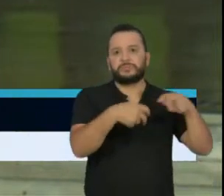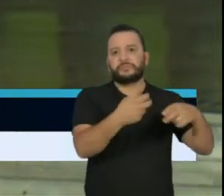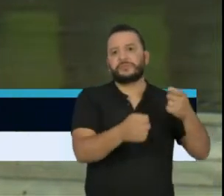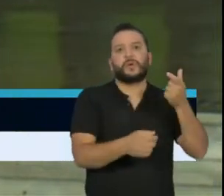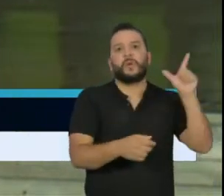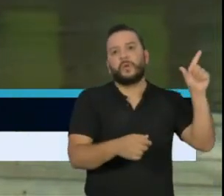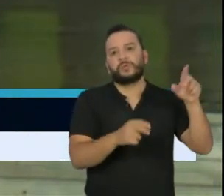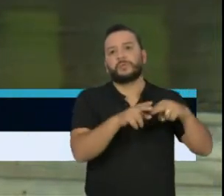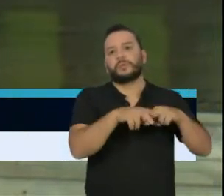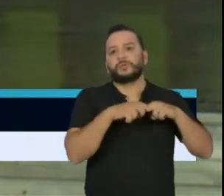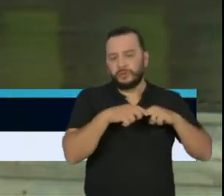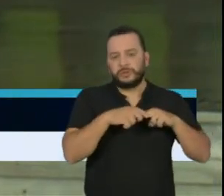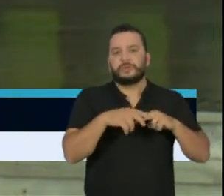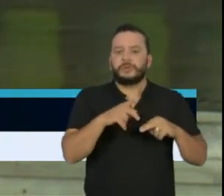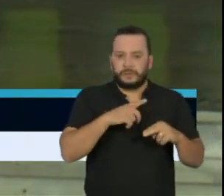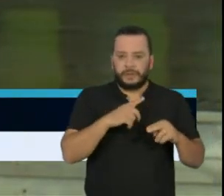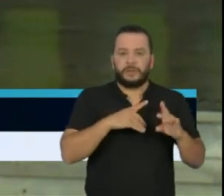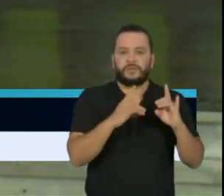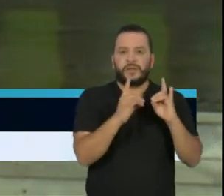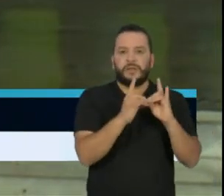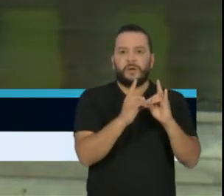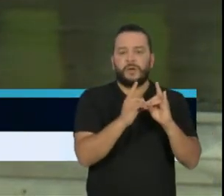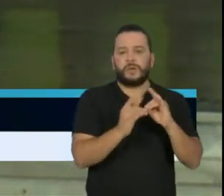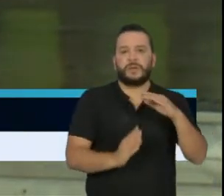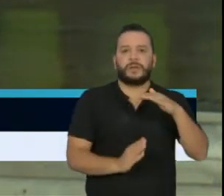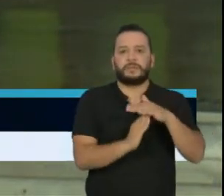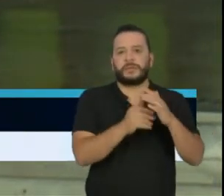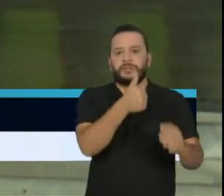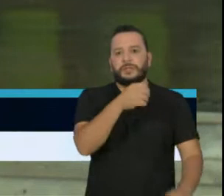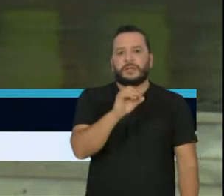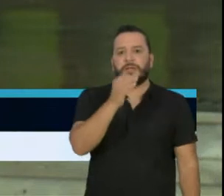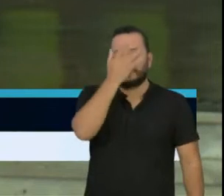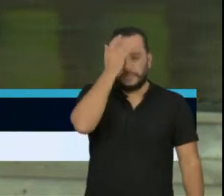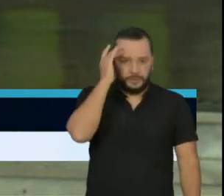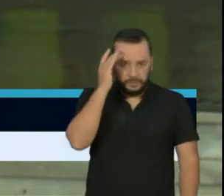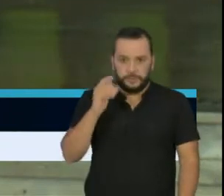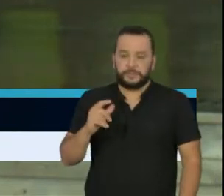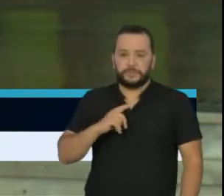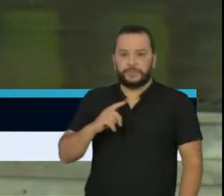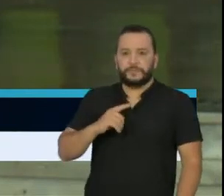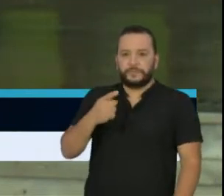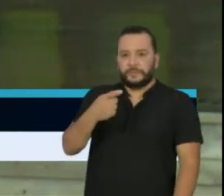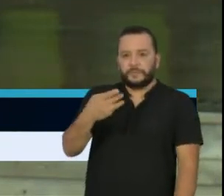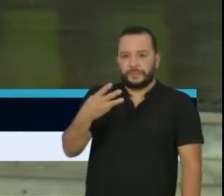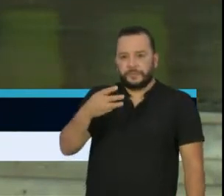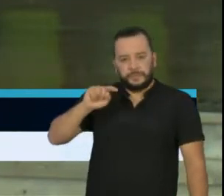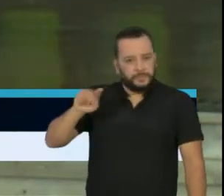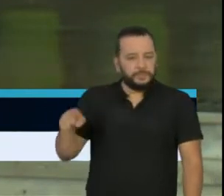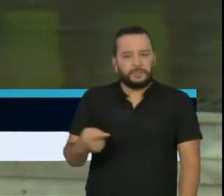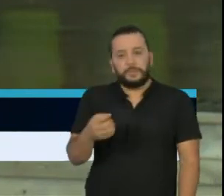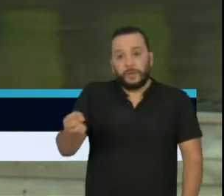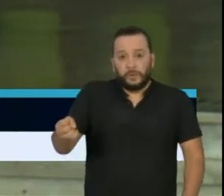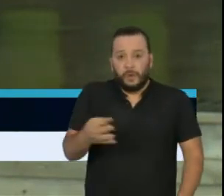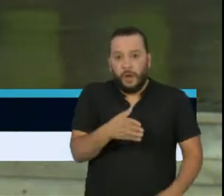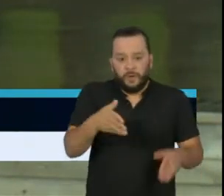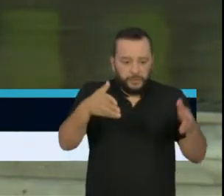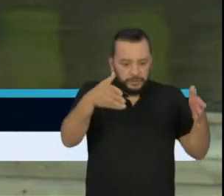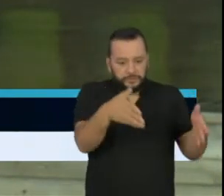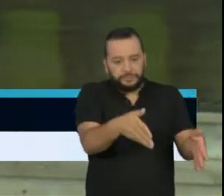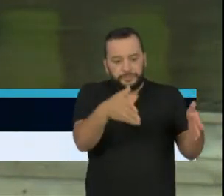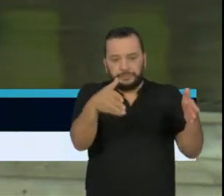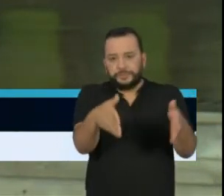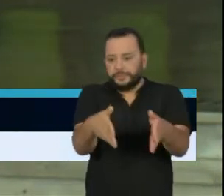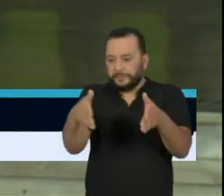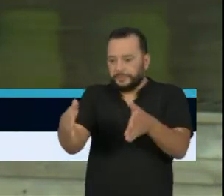pessoas. Estamos abrindo 13 mil novas valas, inclusive com apoio e a utilização